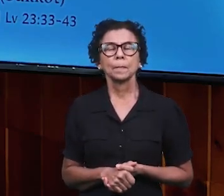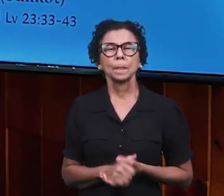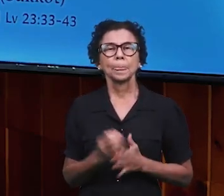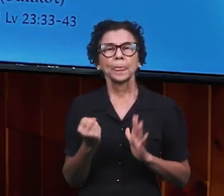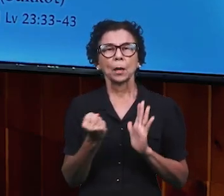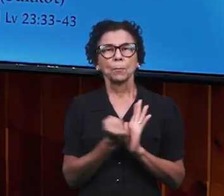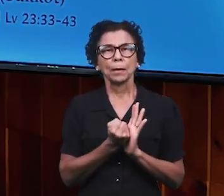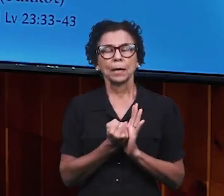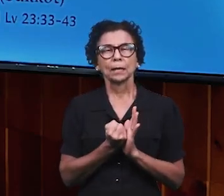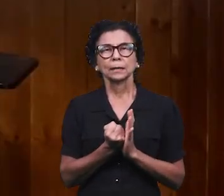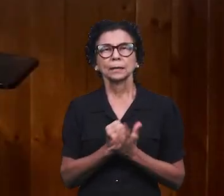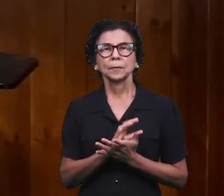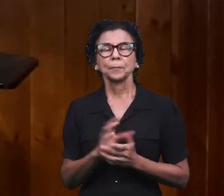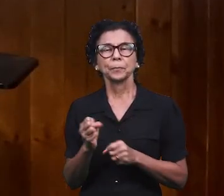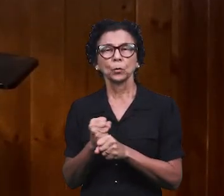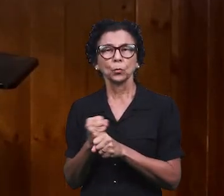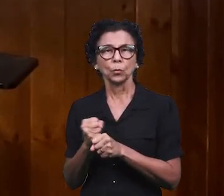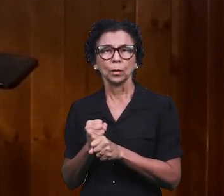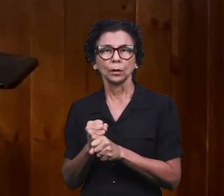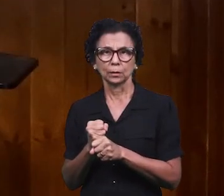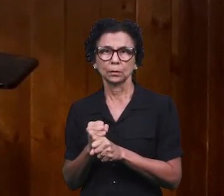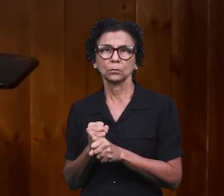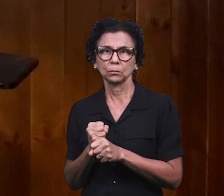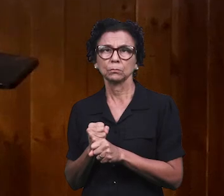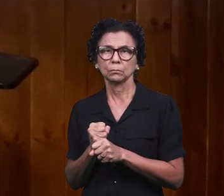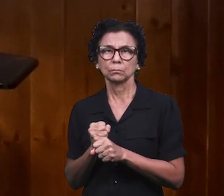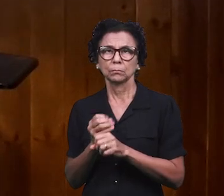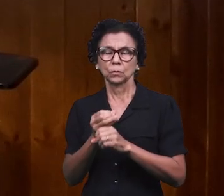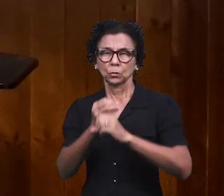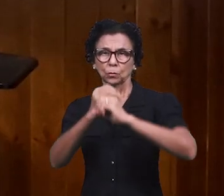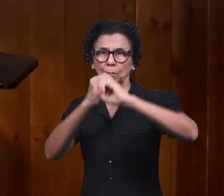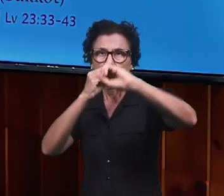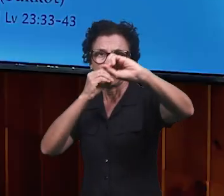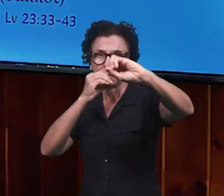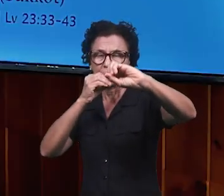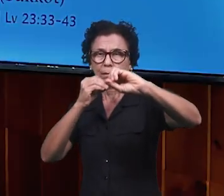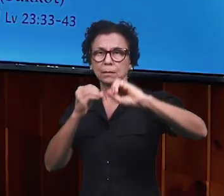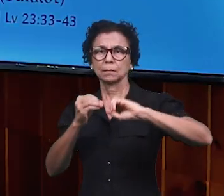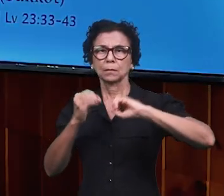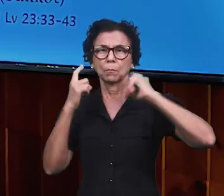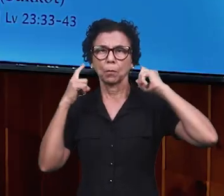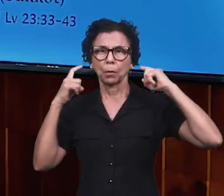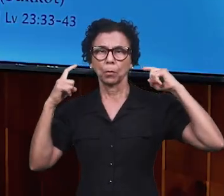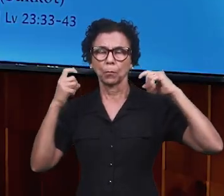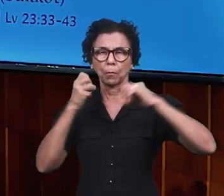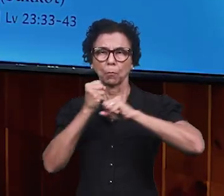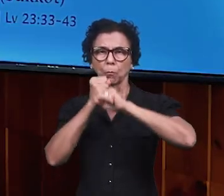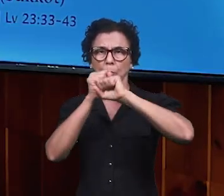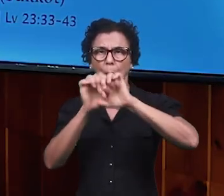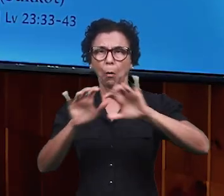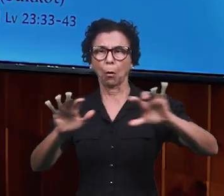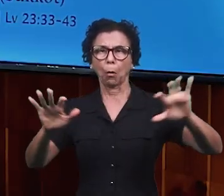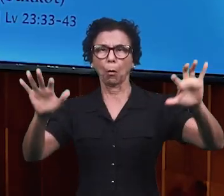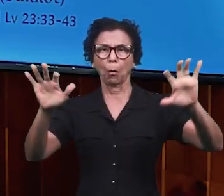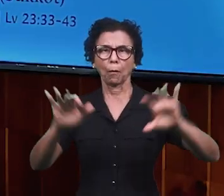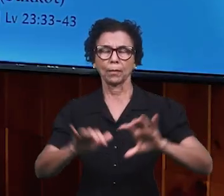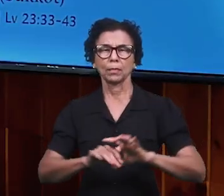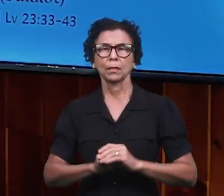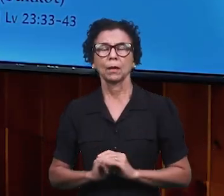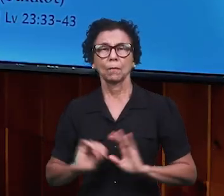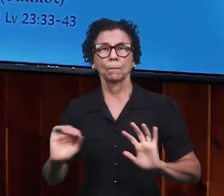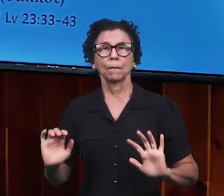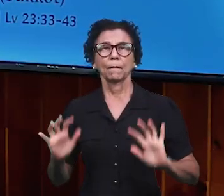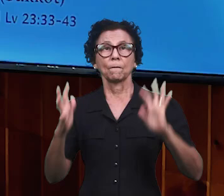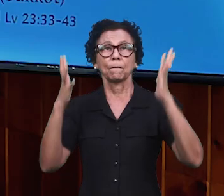novo civil para o povo de Israel, né? As trombetas que tocam, Yom Teruah, aquela festa,